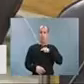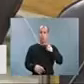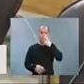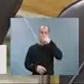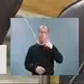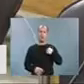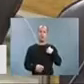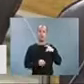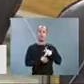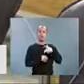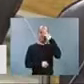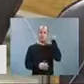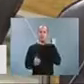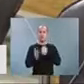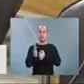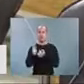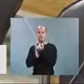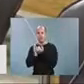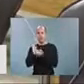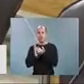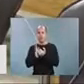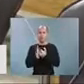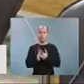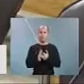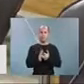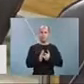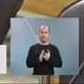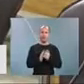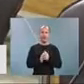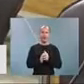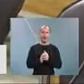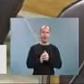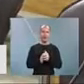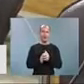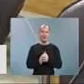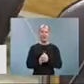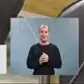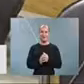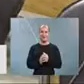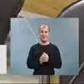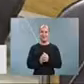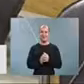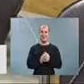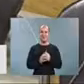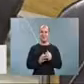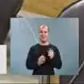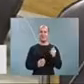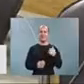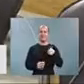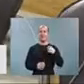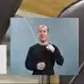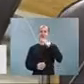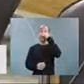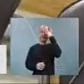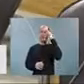impostos, quando vai emplacar o seu carro, paga o seu IPVA e não tem sequer o